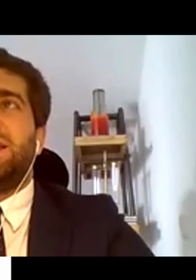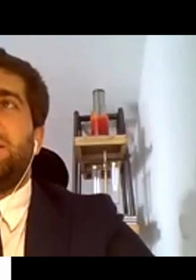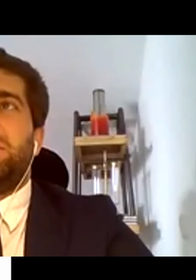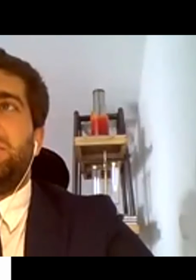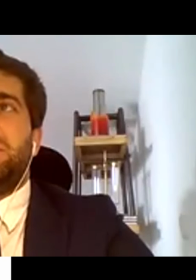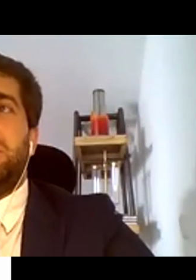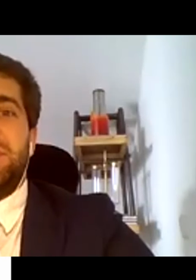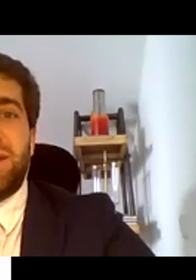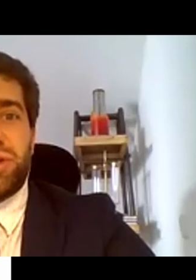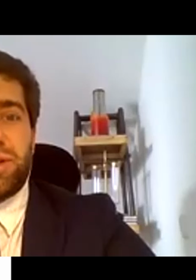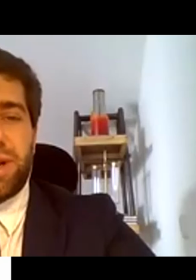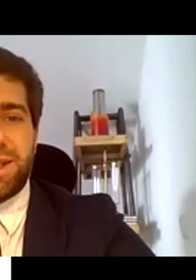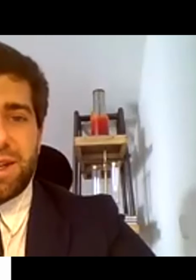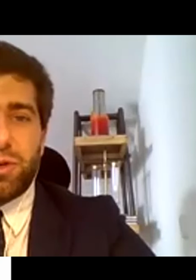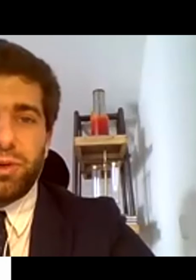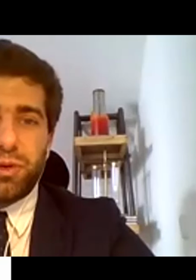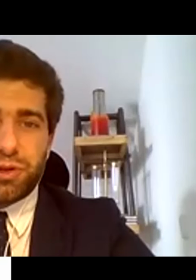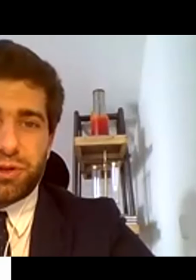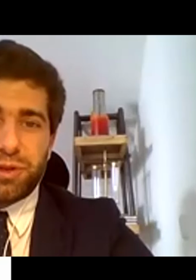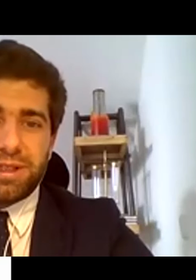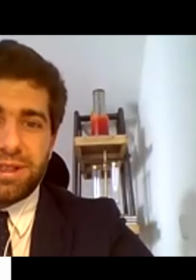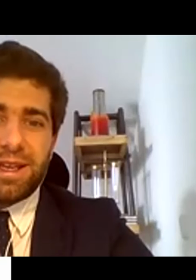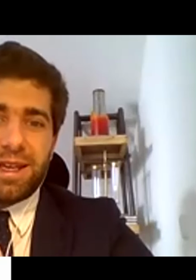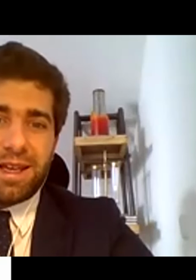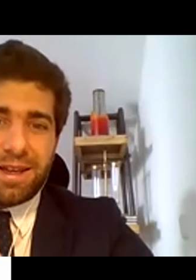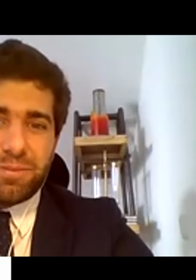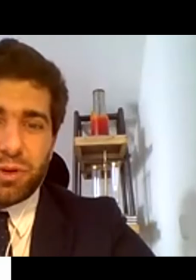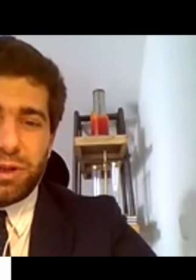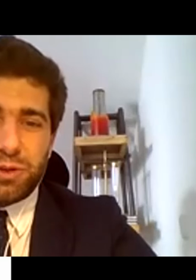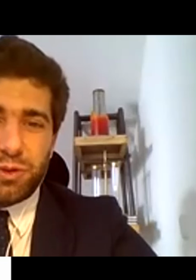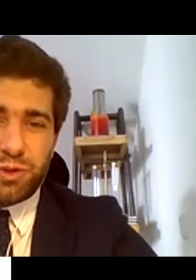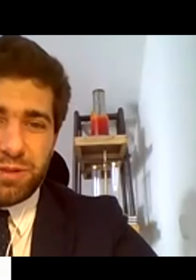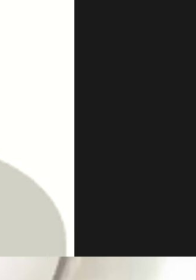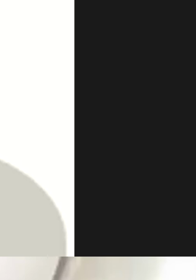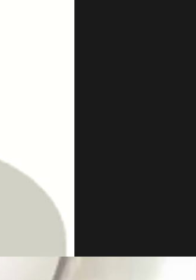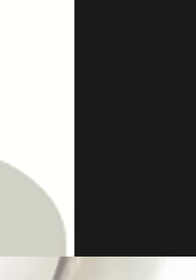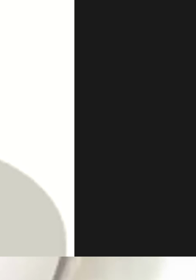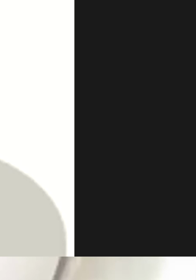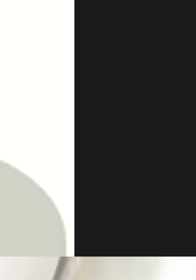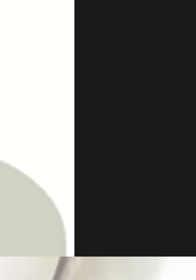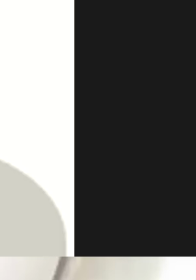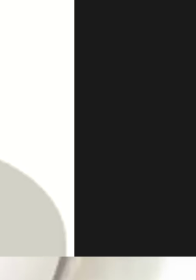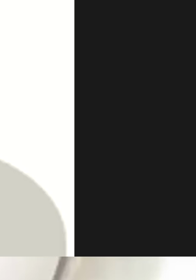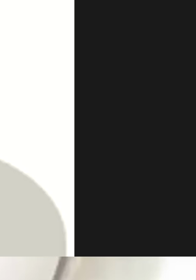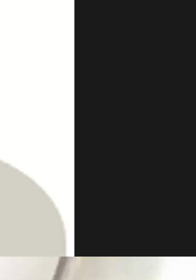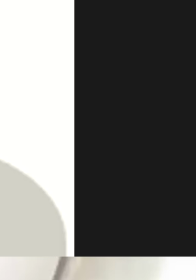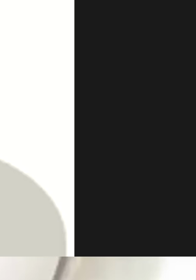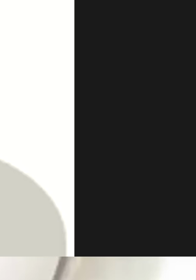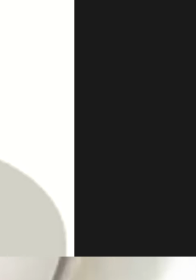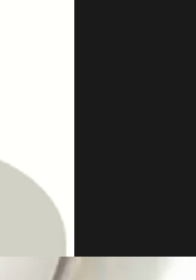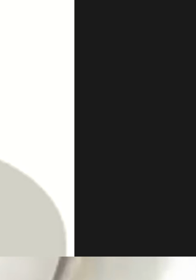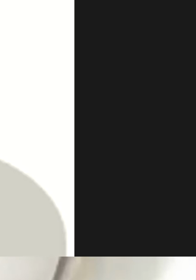Nacional de Centros de Referência. É com muito gosto que o introduzimos e agradecemos a sua